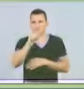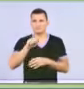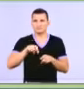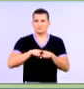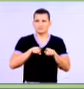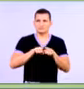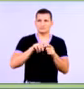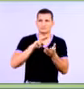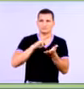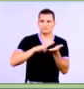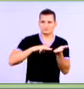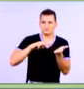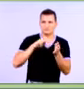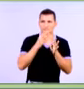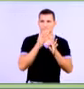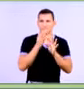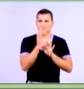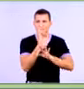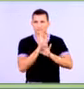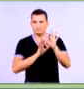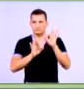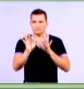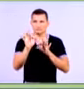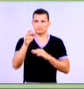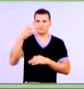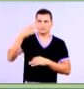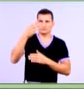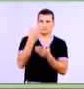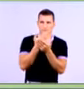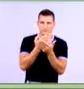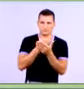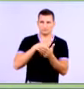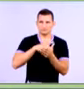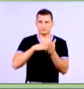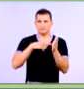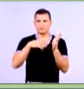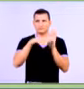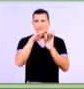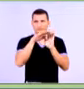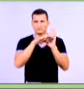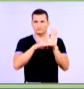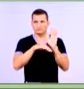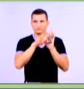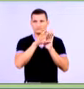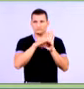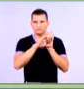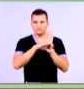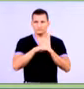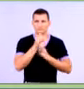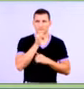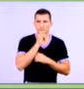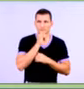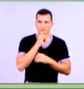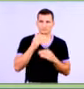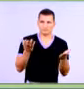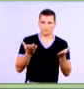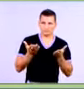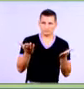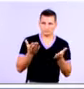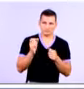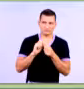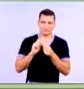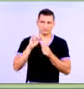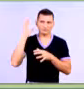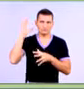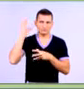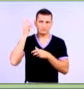de ordenação. Então, nas nossas 3 aulas, nós tivemos esses conceitos, exemplos, né? E hoje nós vamos fazer uma